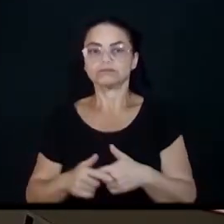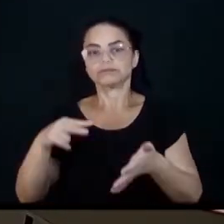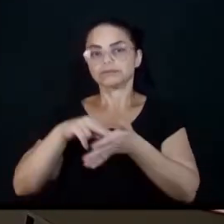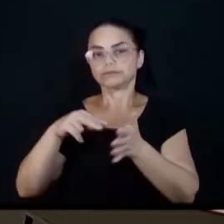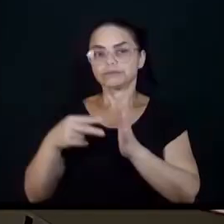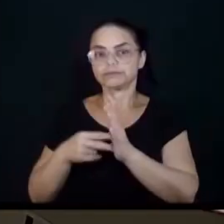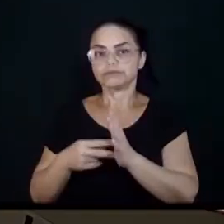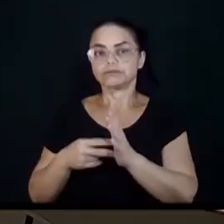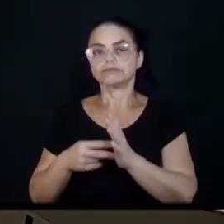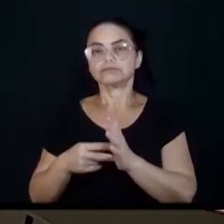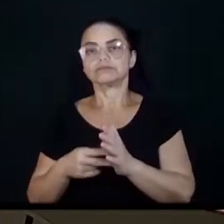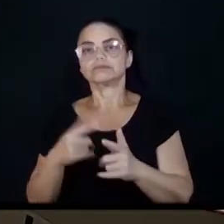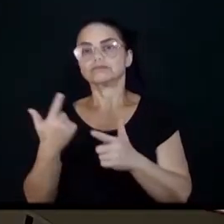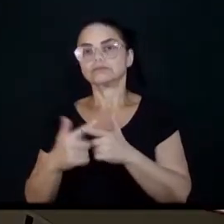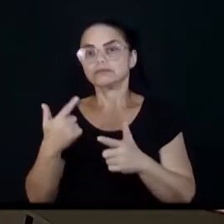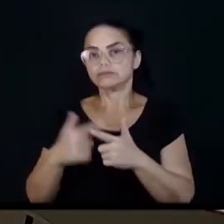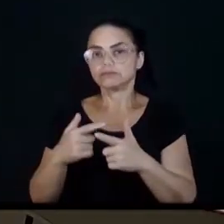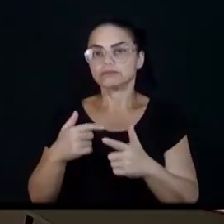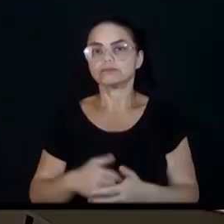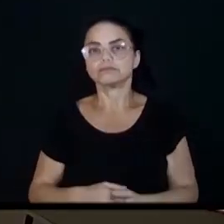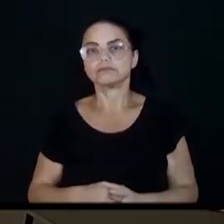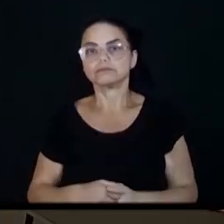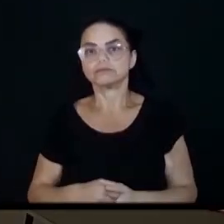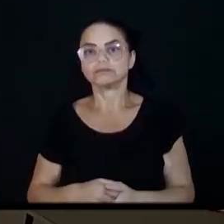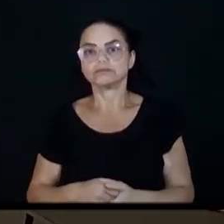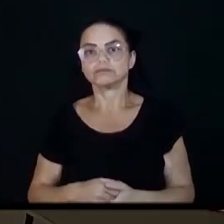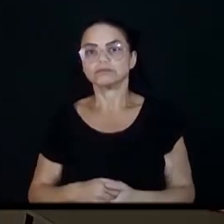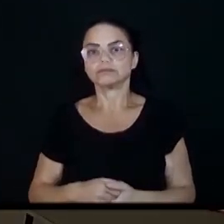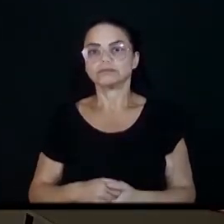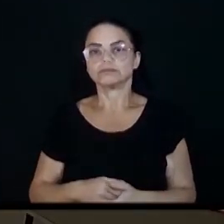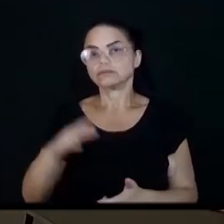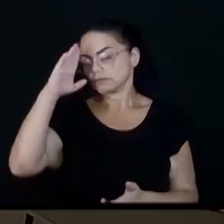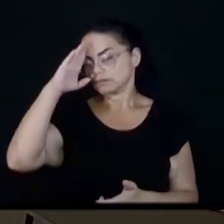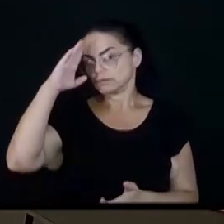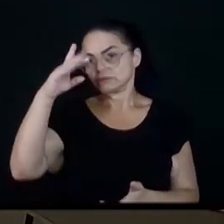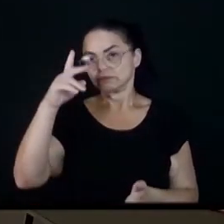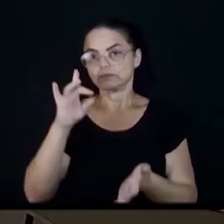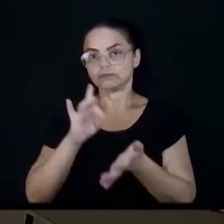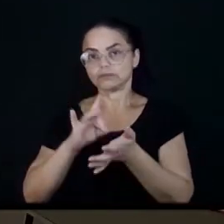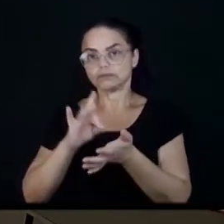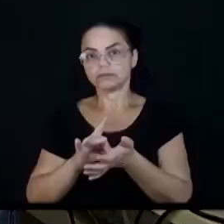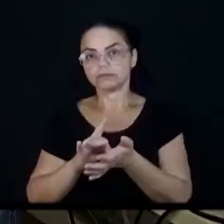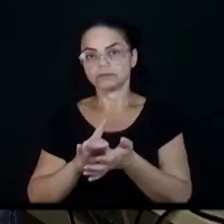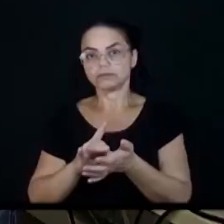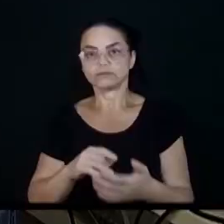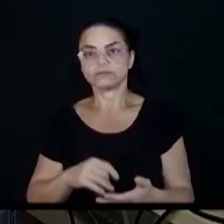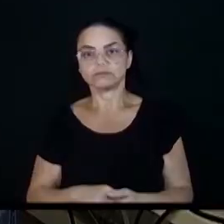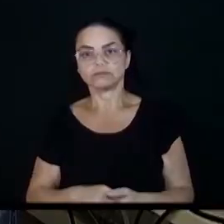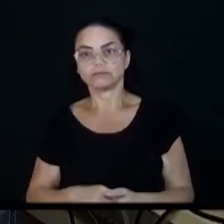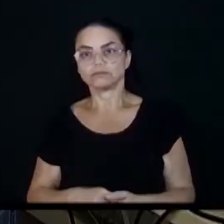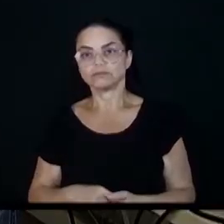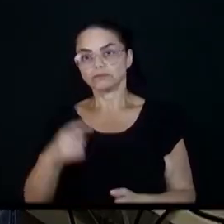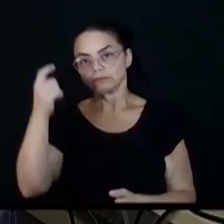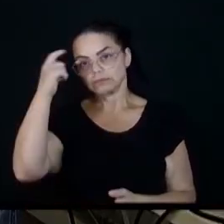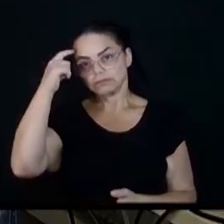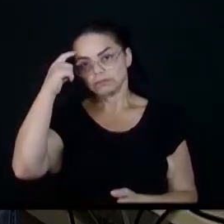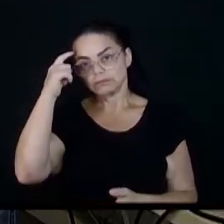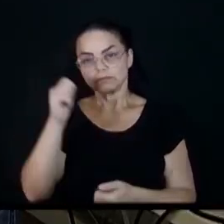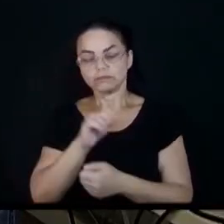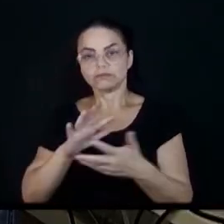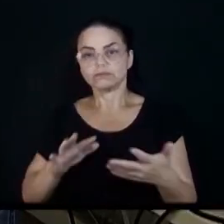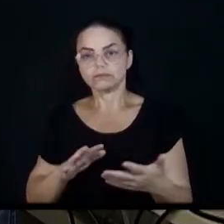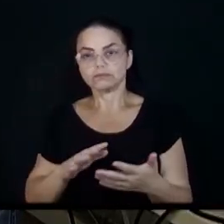porque o principal, na verdade, não é a gente pensar numa atividade em si, como um